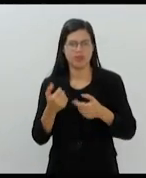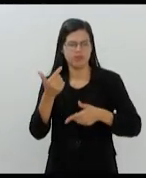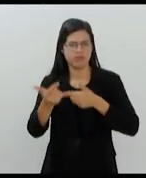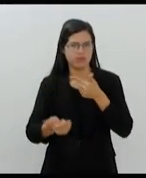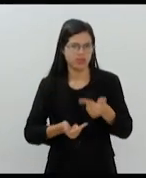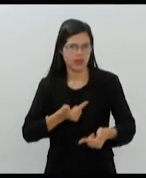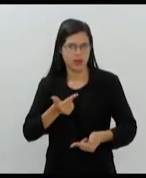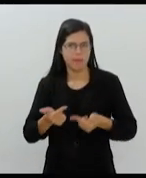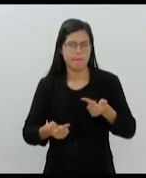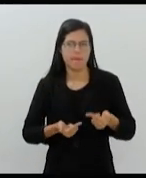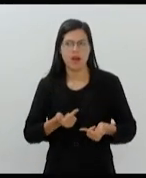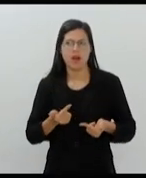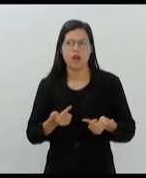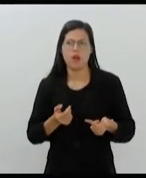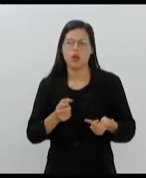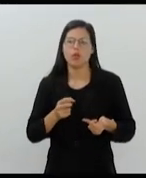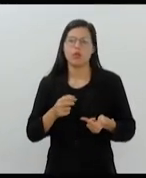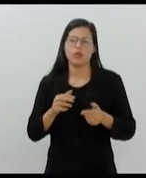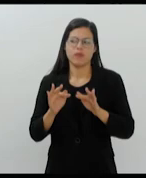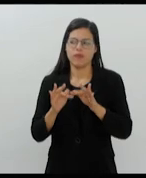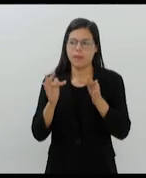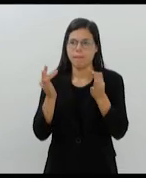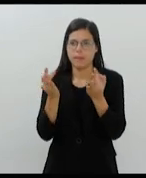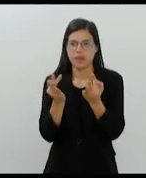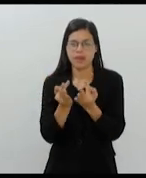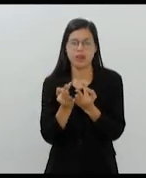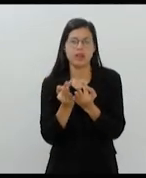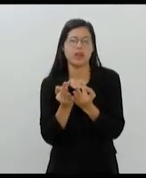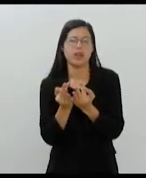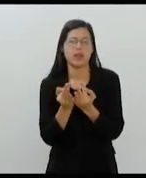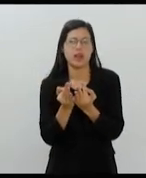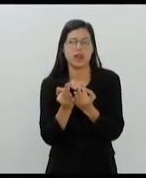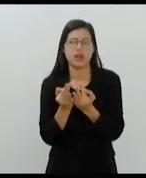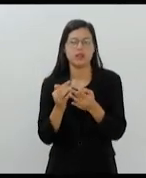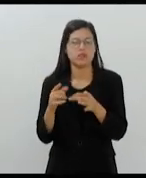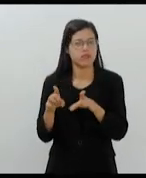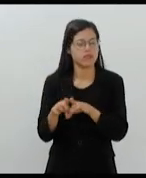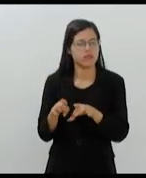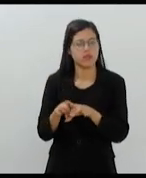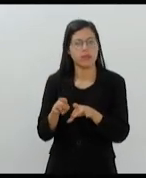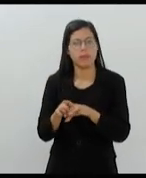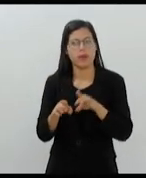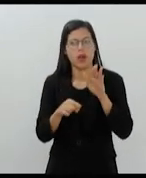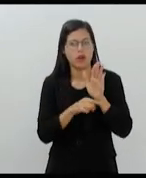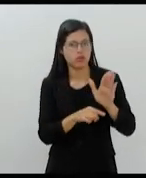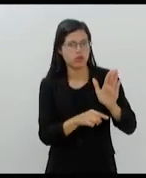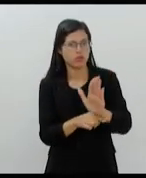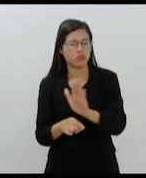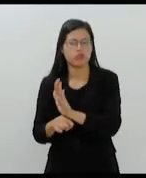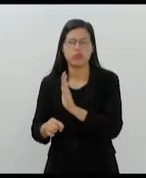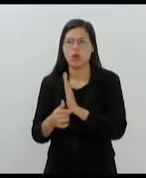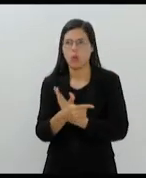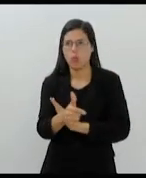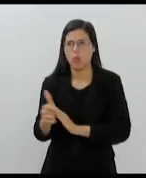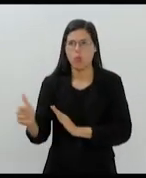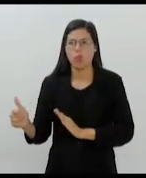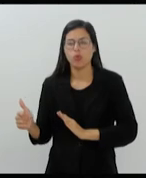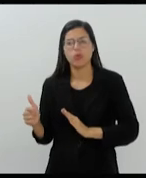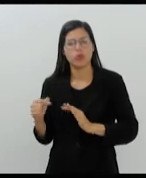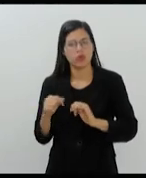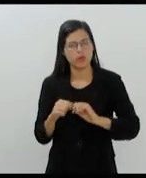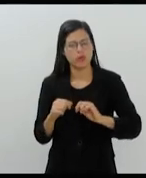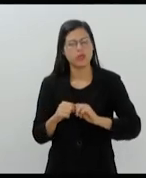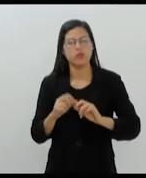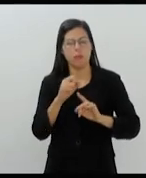e ou às suas famílias e ou ajudar a terceiros e a construção da